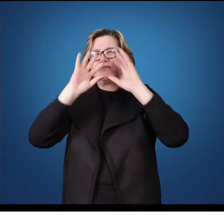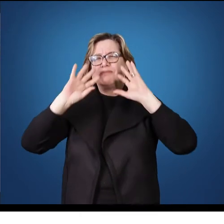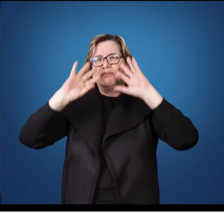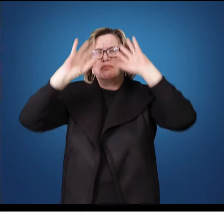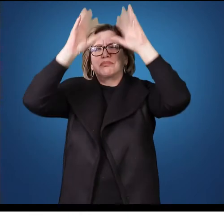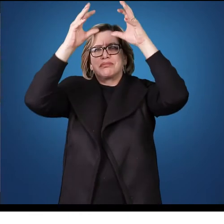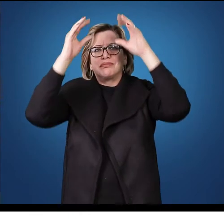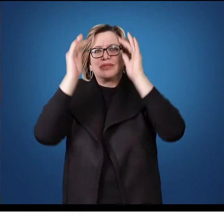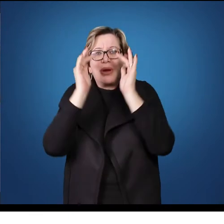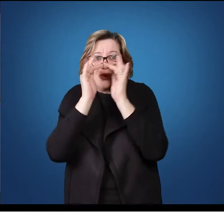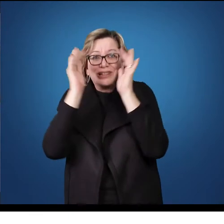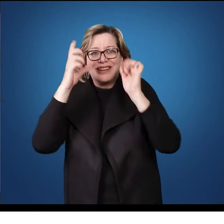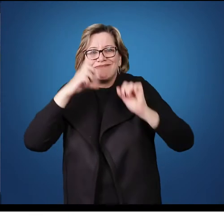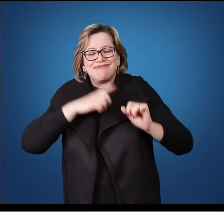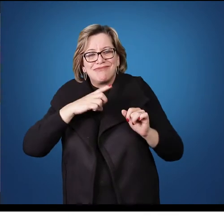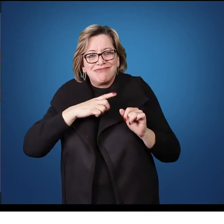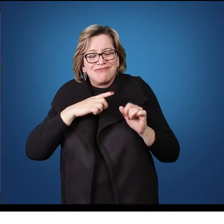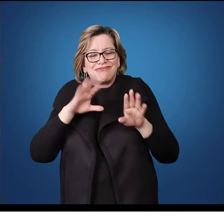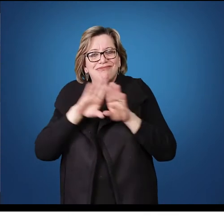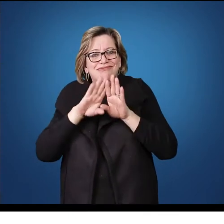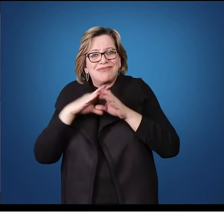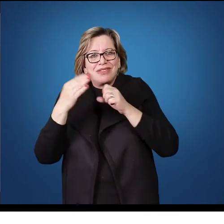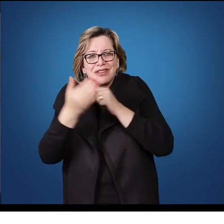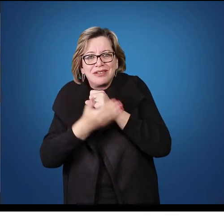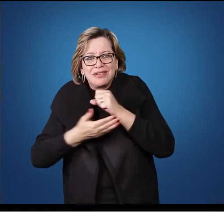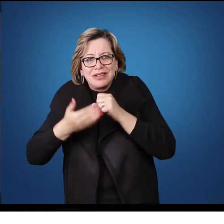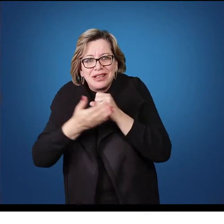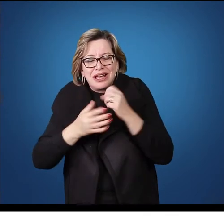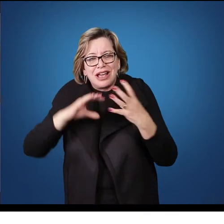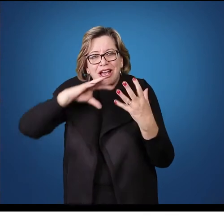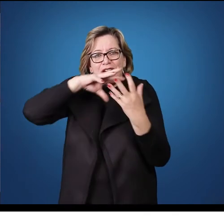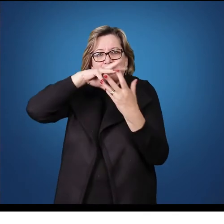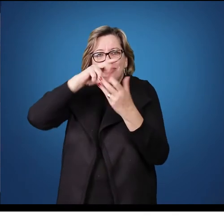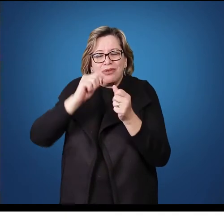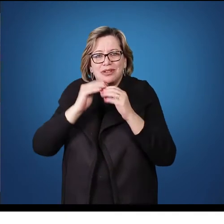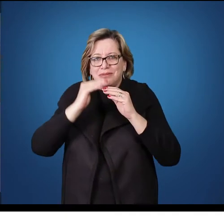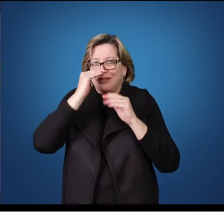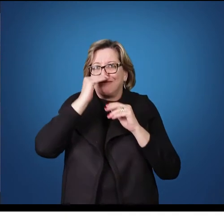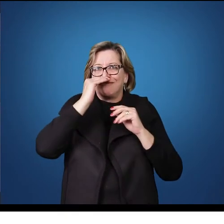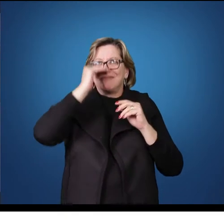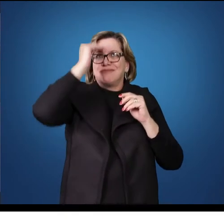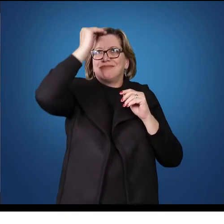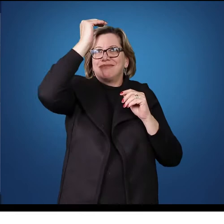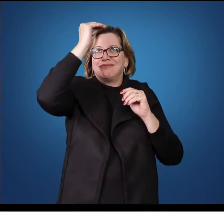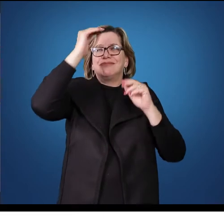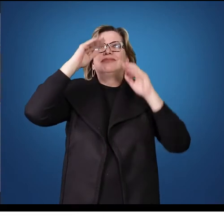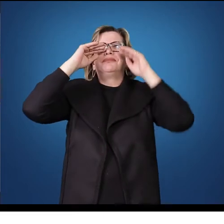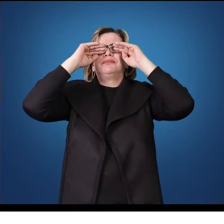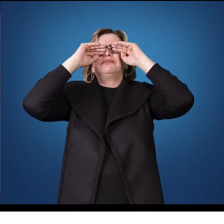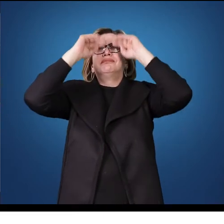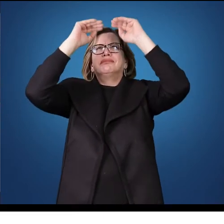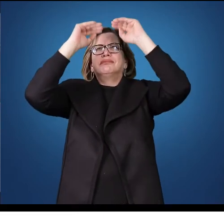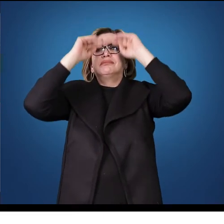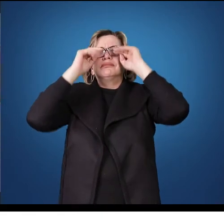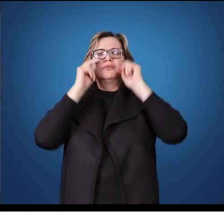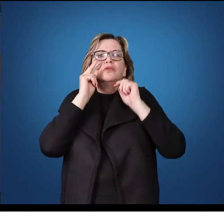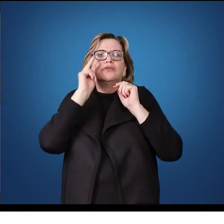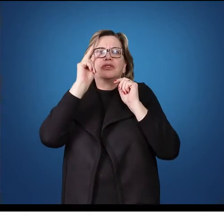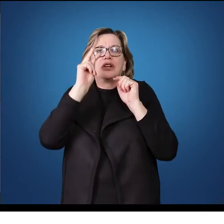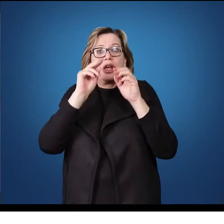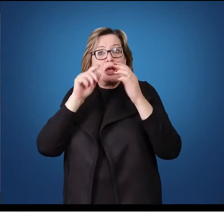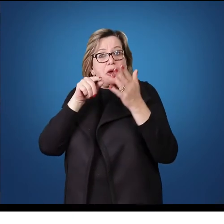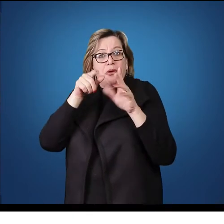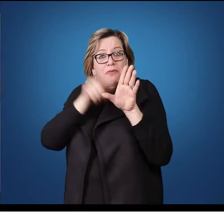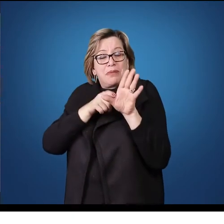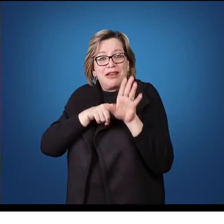com a bola. Então, outro ponto fundamental é a bola em contato sempre acima do rosto e com uma posição visual na bola e com o pé à